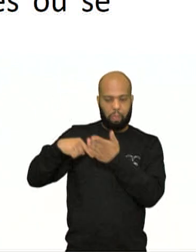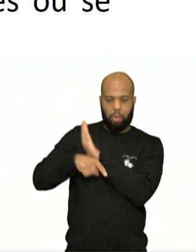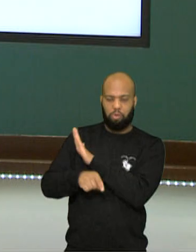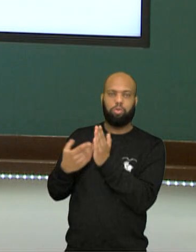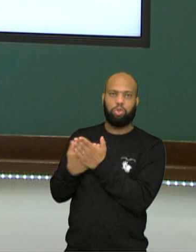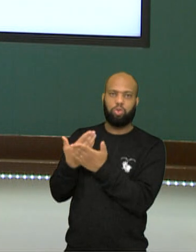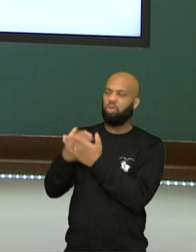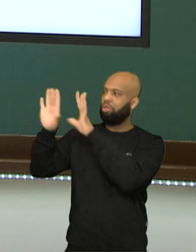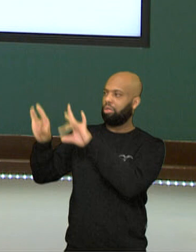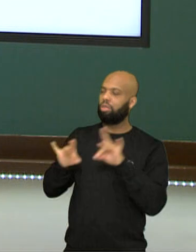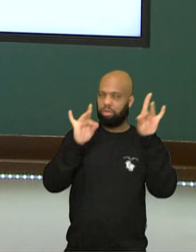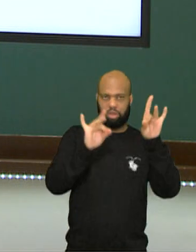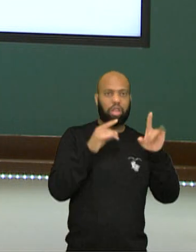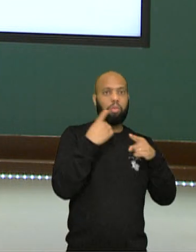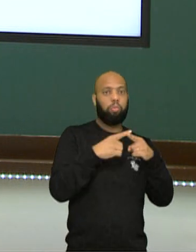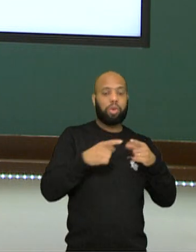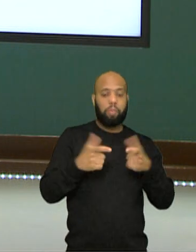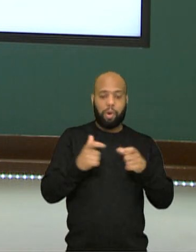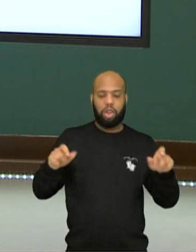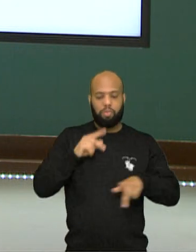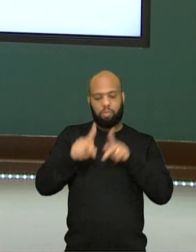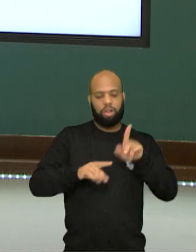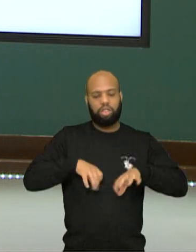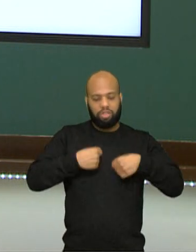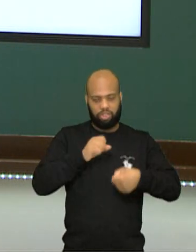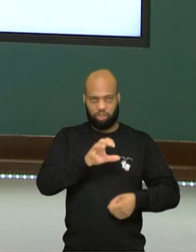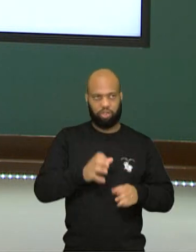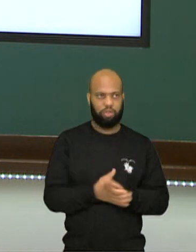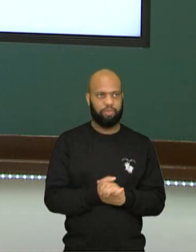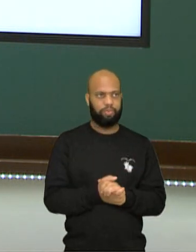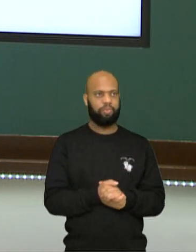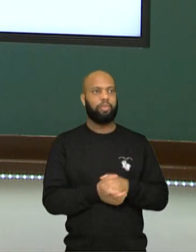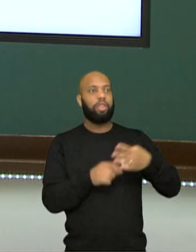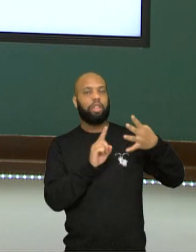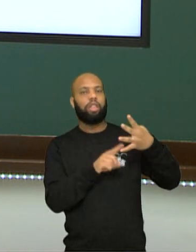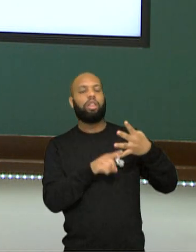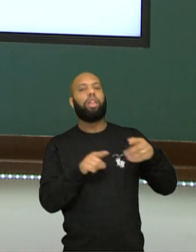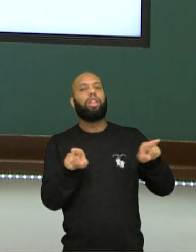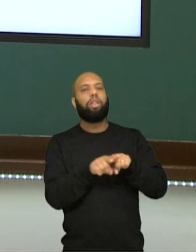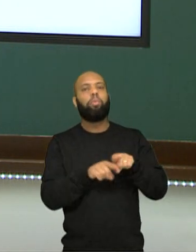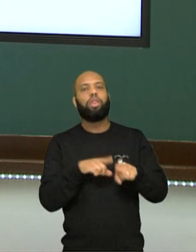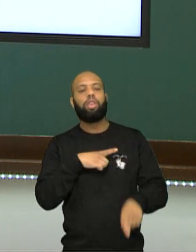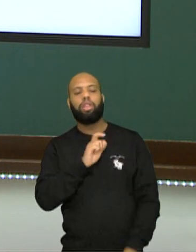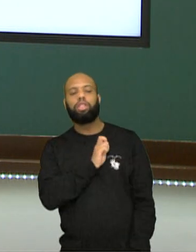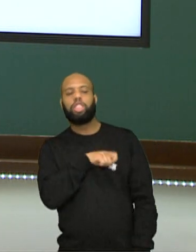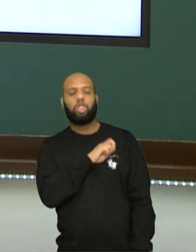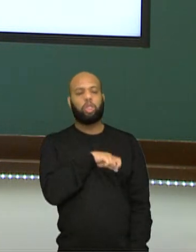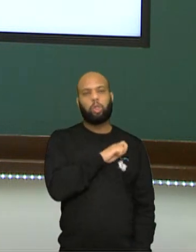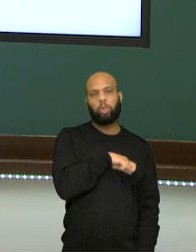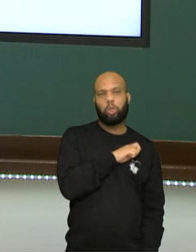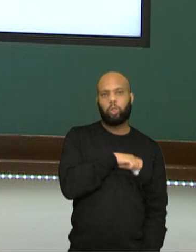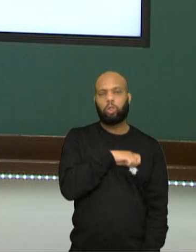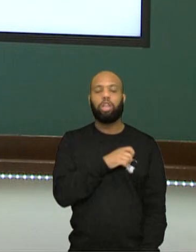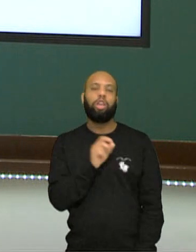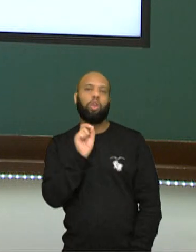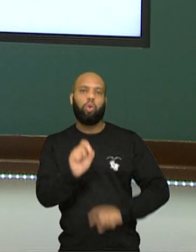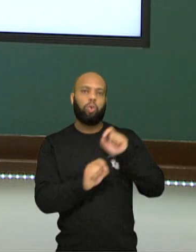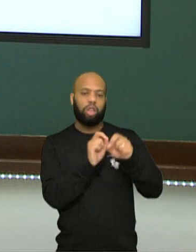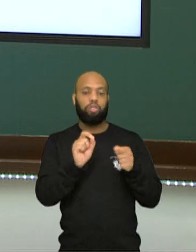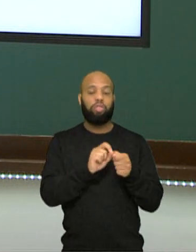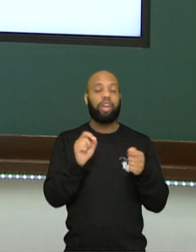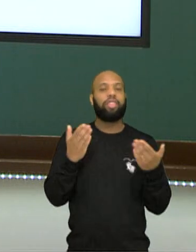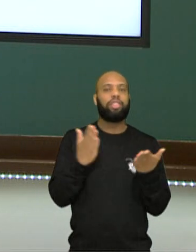população defende essa ideia. Ou um argumento de ironia, em que se faz uma